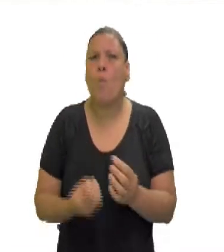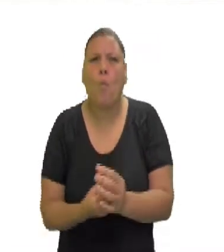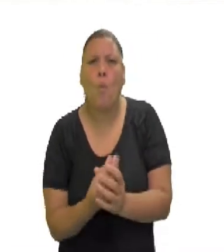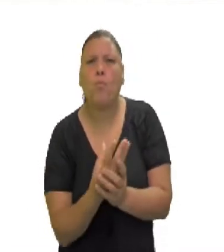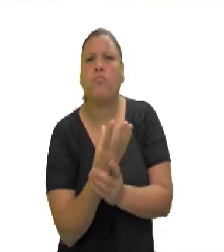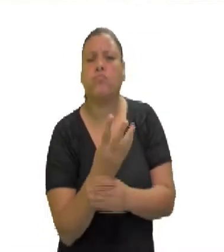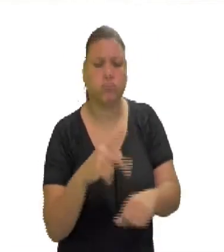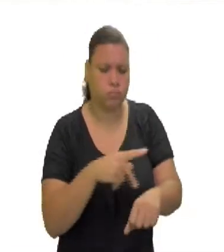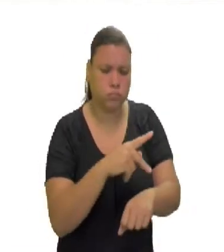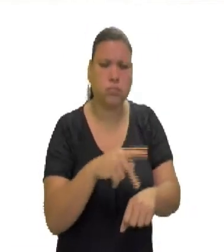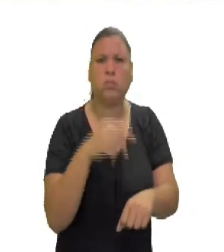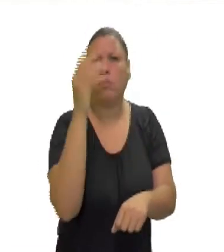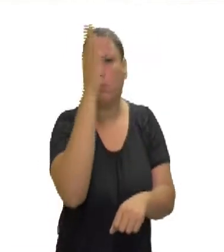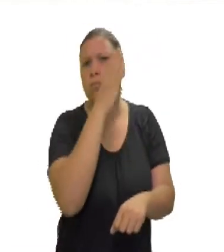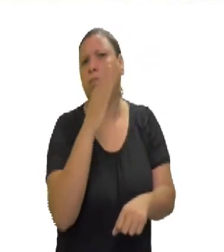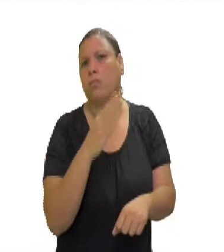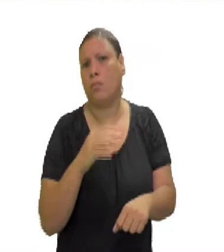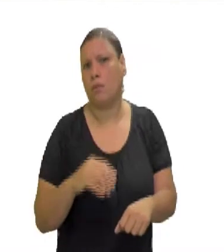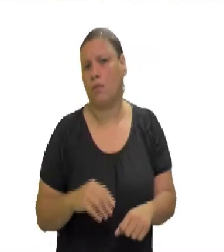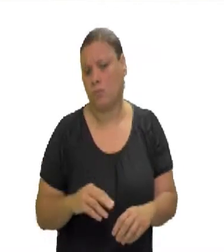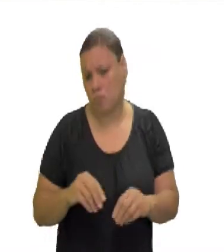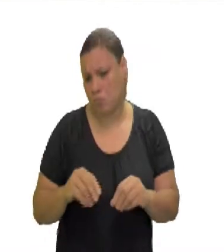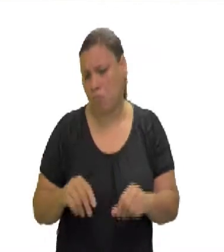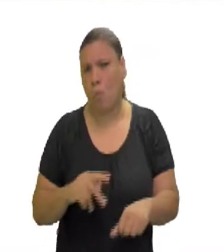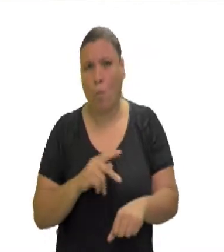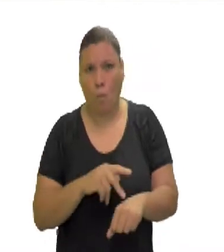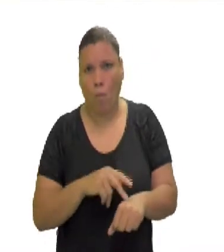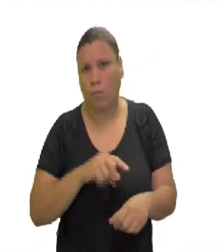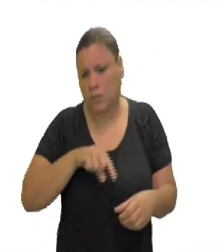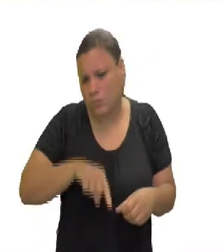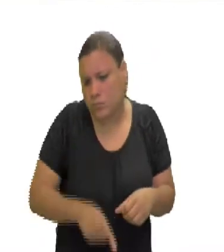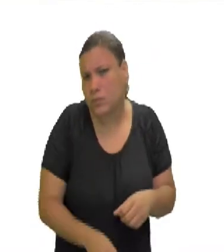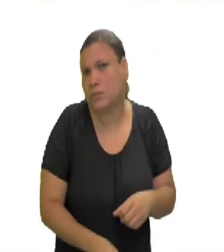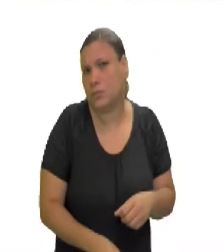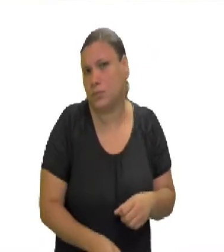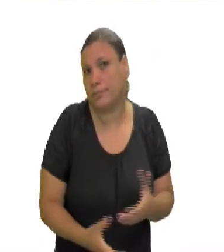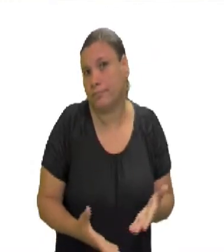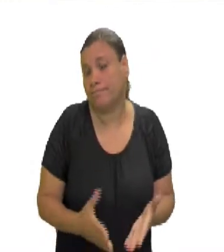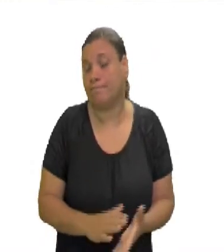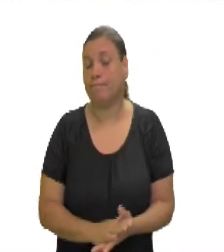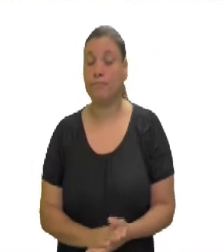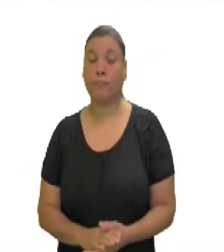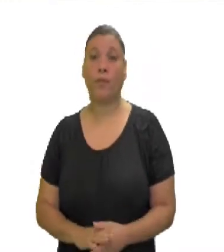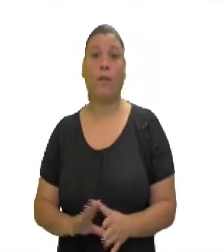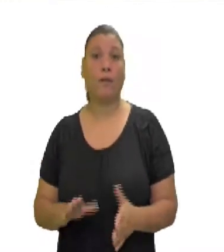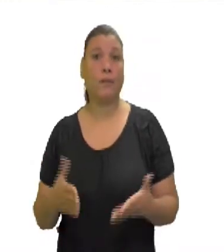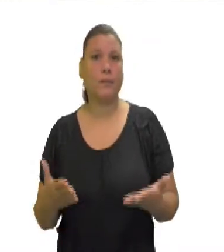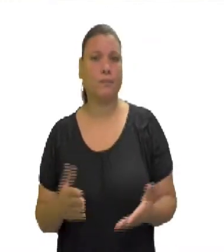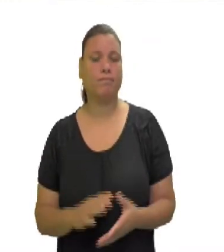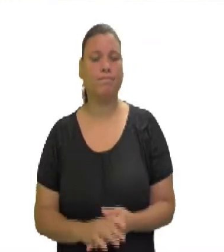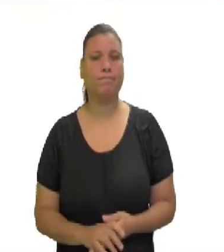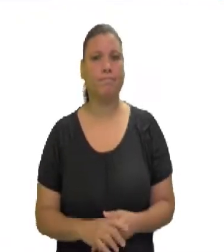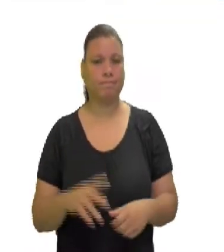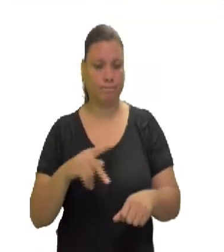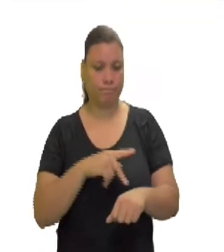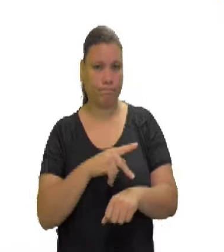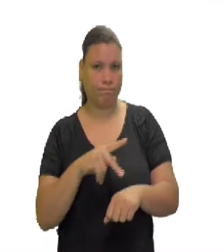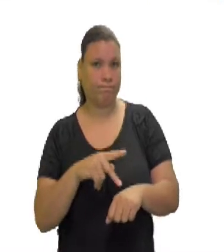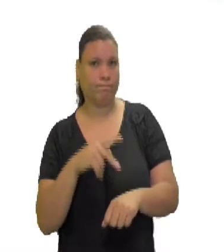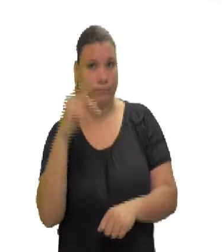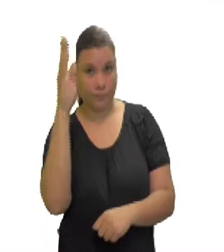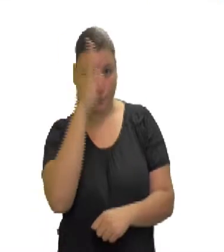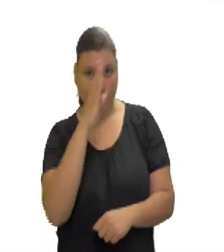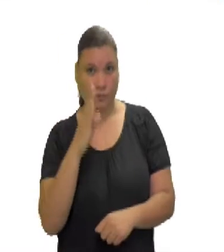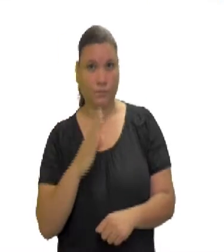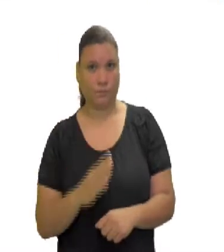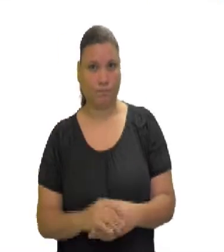pessoas responsáveis para que essa mineração acontecesse. Então, no Brasil, a gente precisa lembrar, primeiro, entender o que é